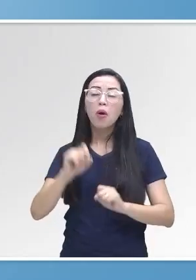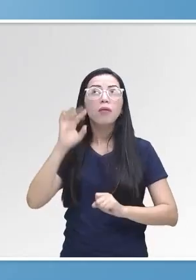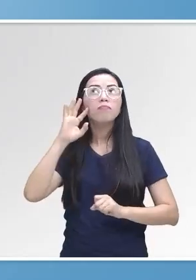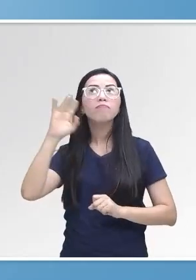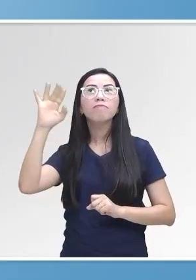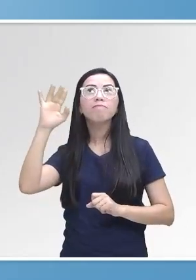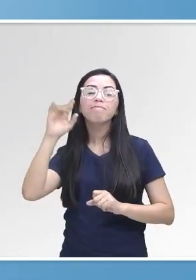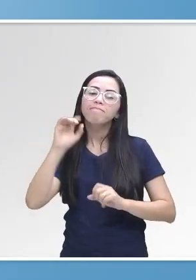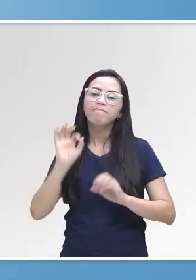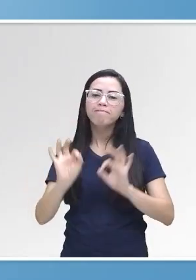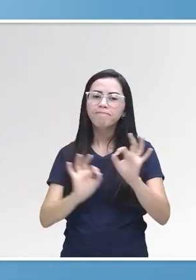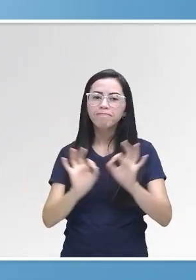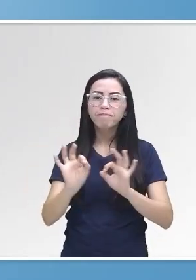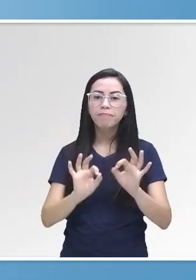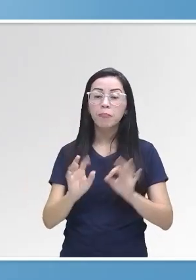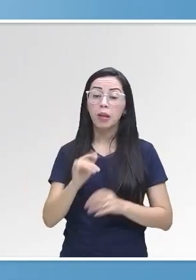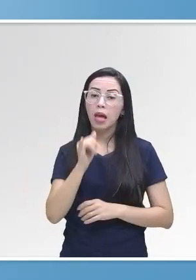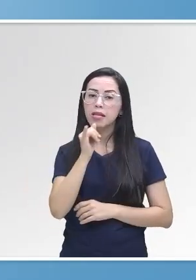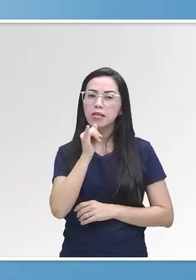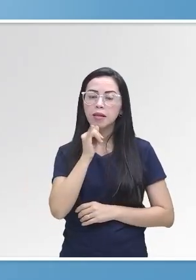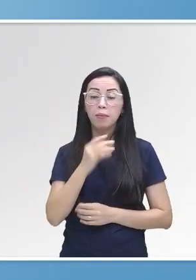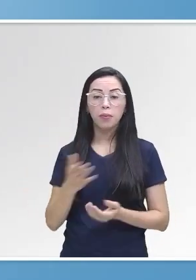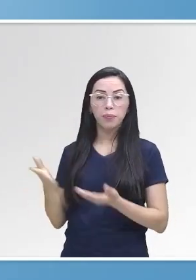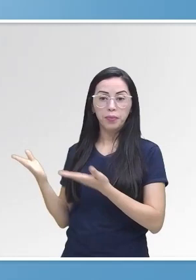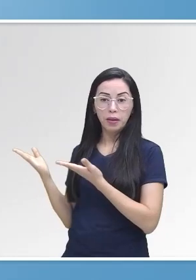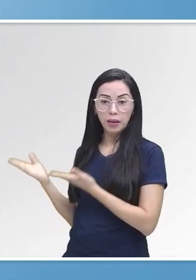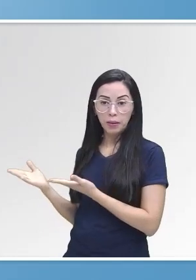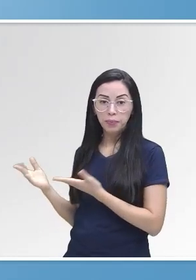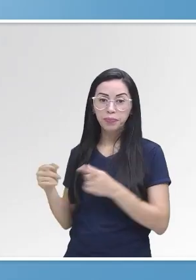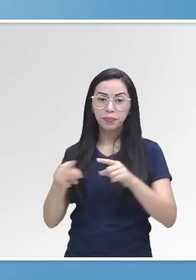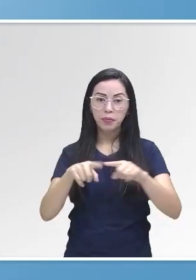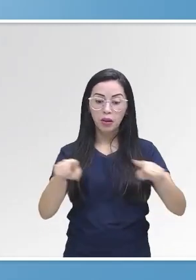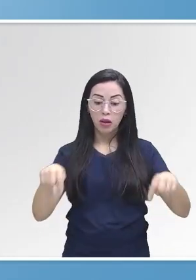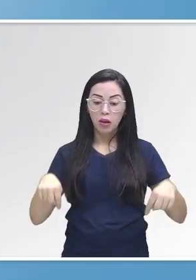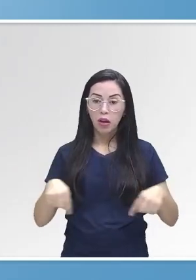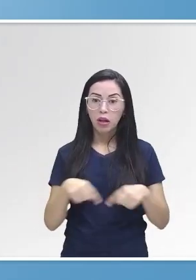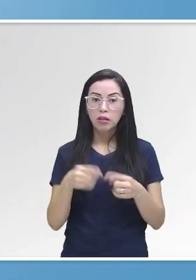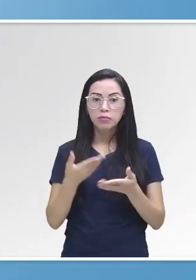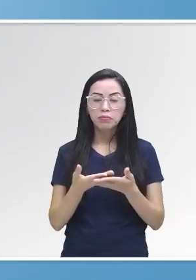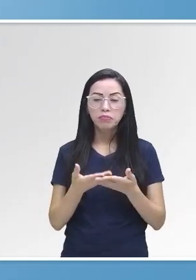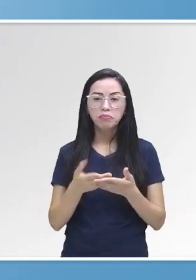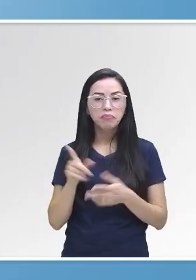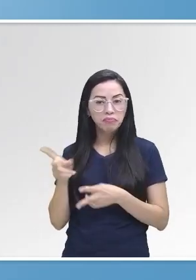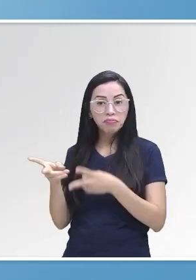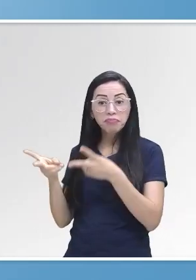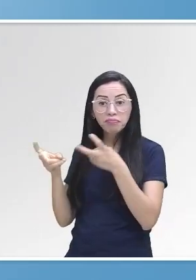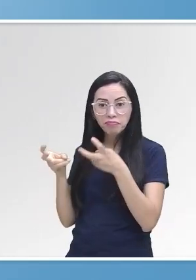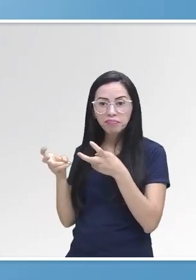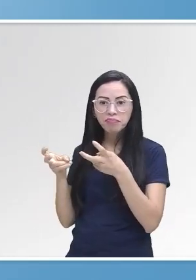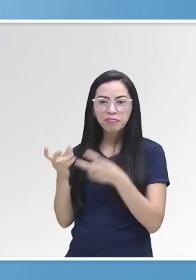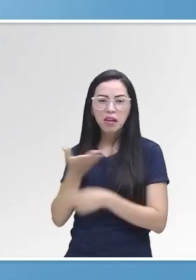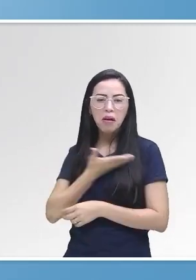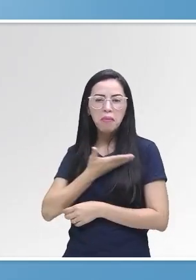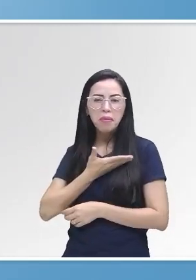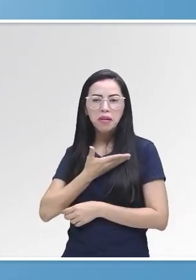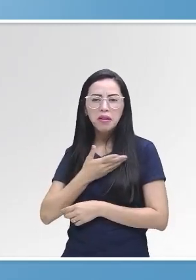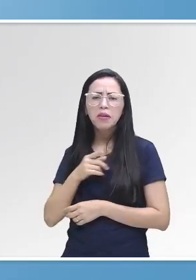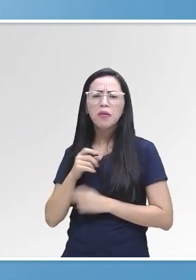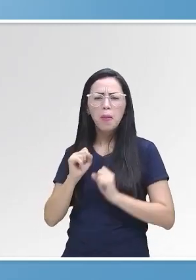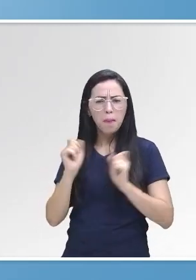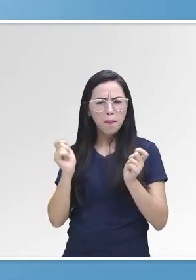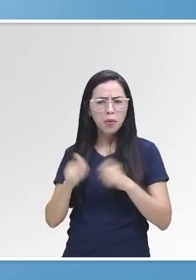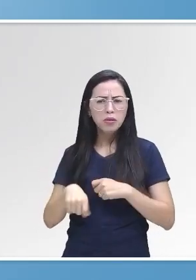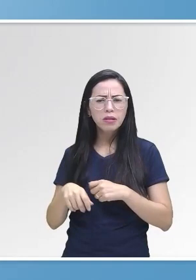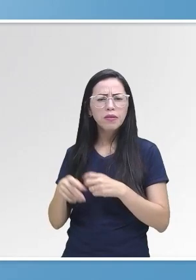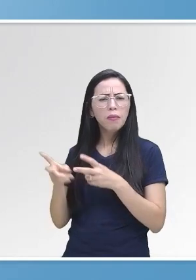exemplo nossa região bora ver que sala de aula Olha aí os amiguinhos a gente pode ver a quantidade de meninos a quantidade de